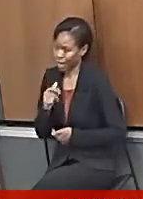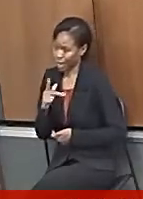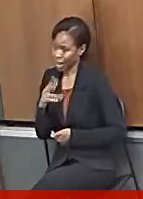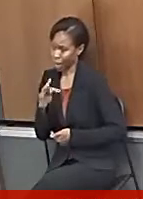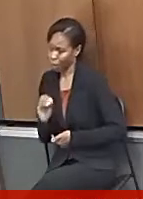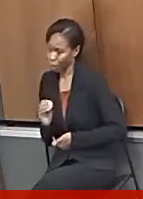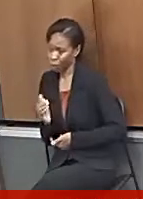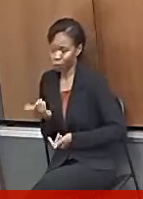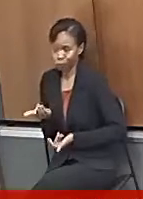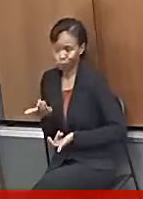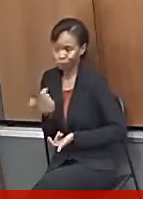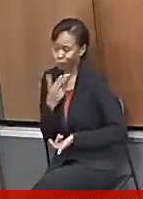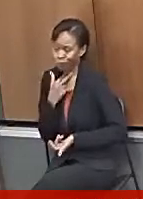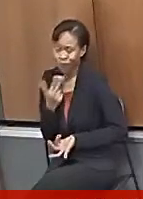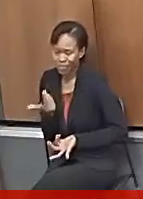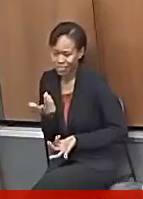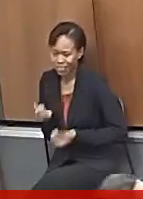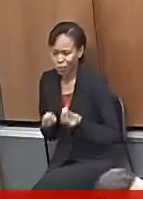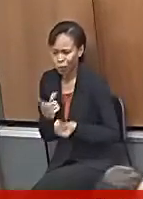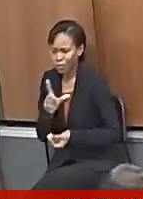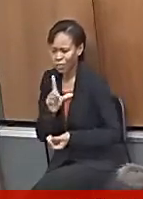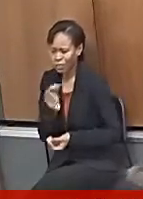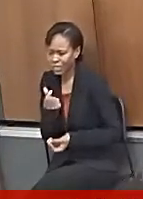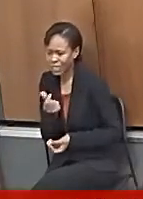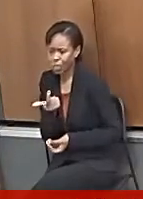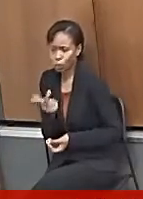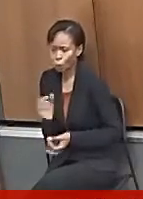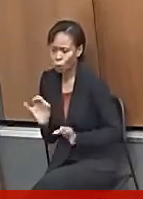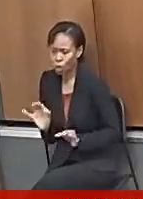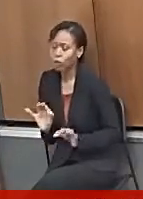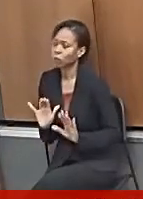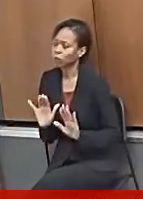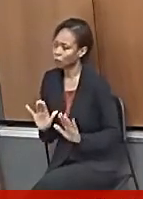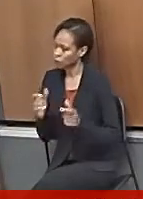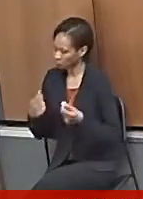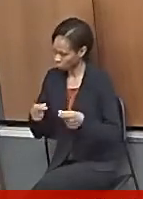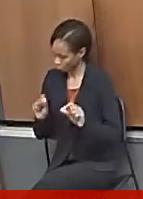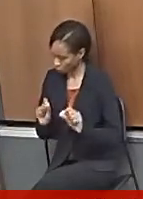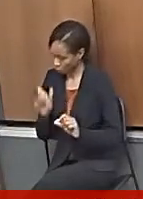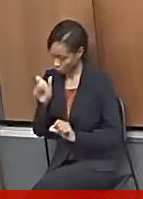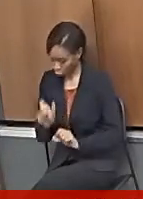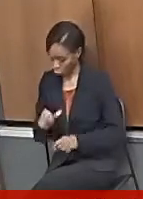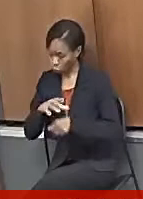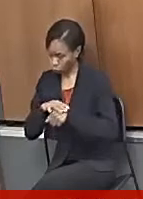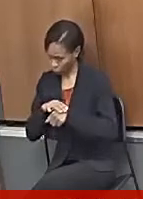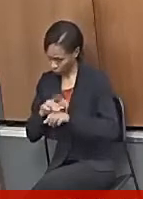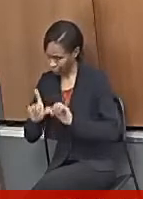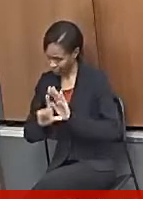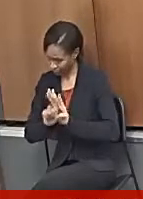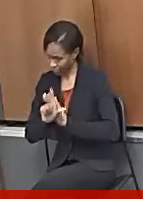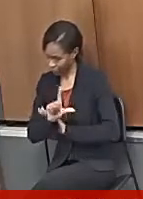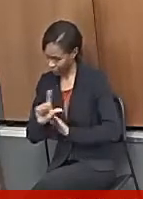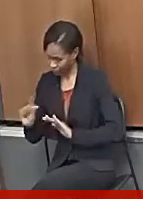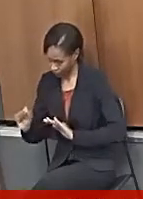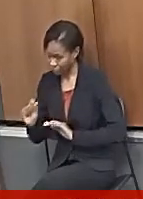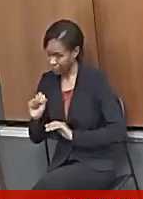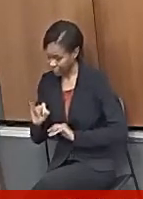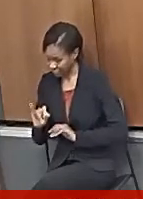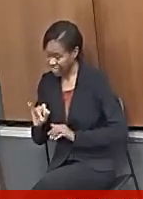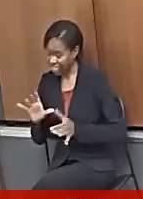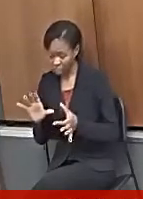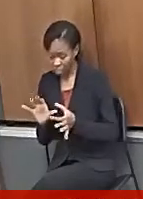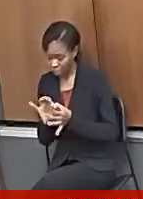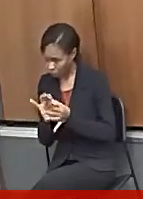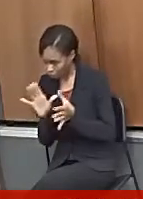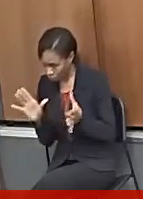como então é necessário que o mesmo estando adoecido da lei sem sendo indeferido que